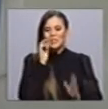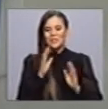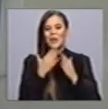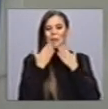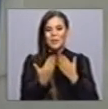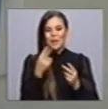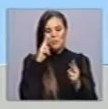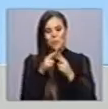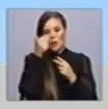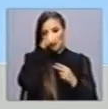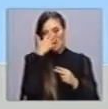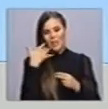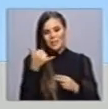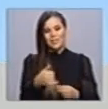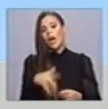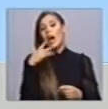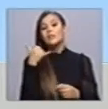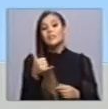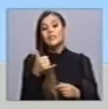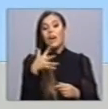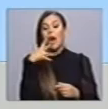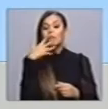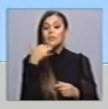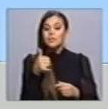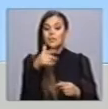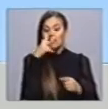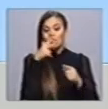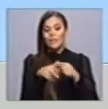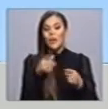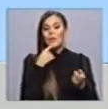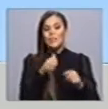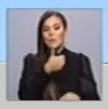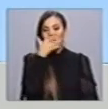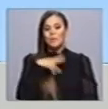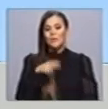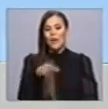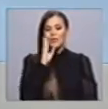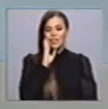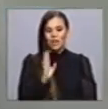próximo domingo. A seguir ao intervalo, estamos de volta para a terceira hora do Bom Dia Portugal. Até já.